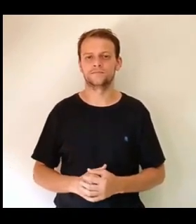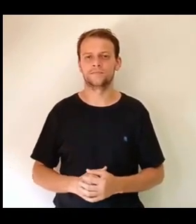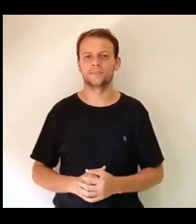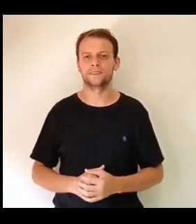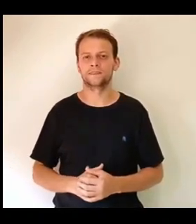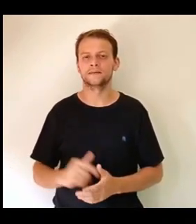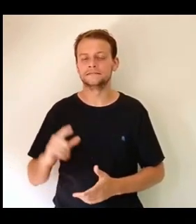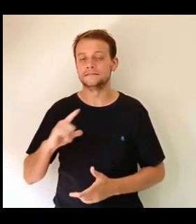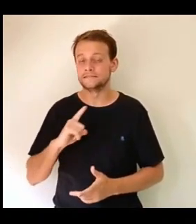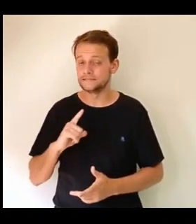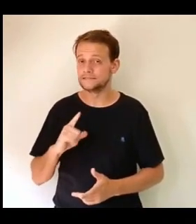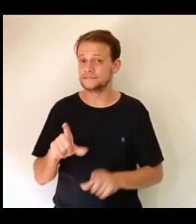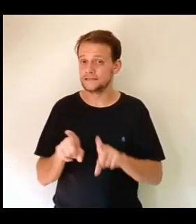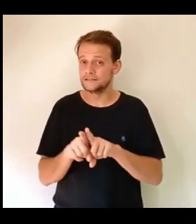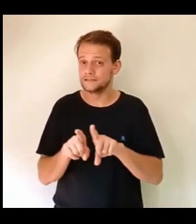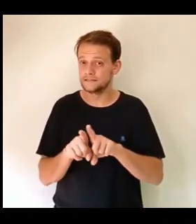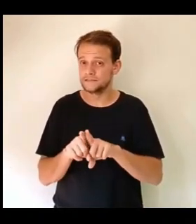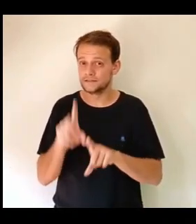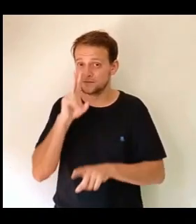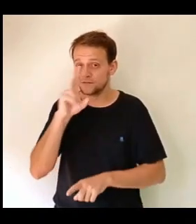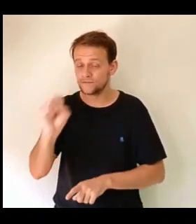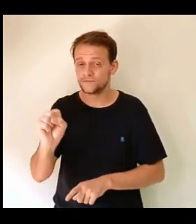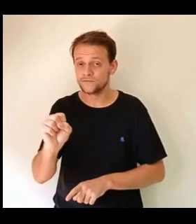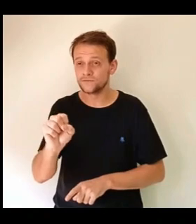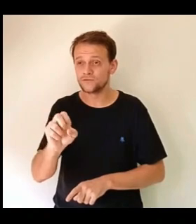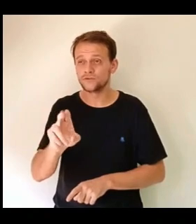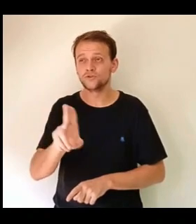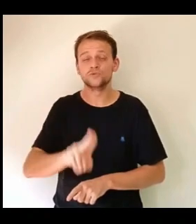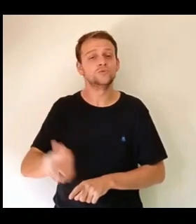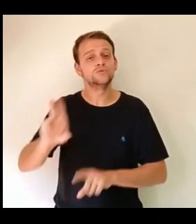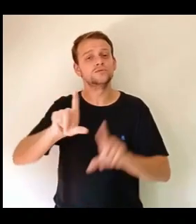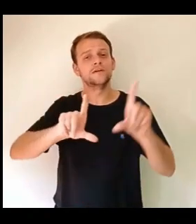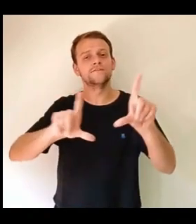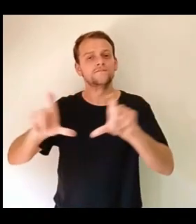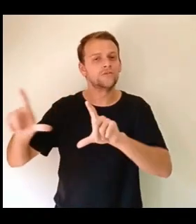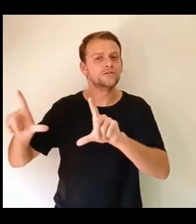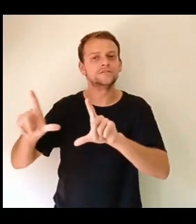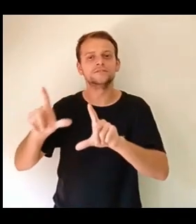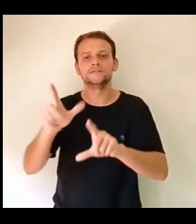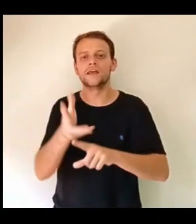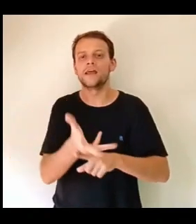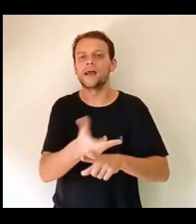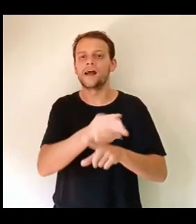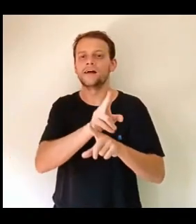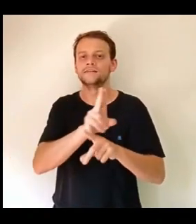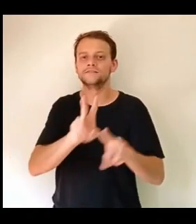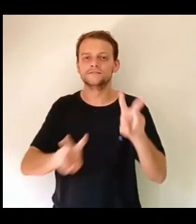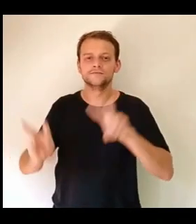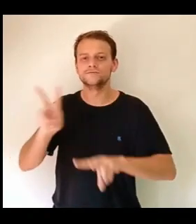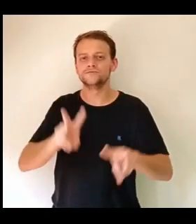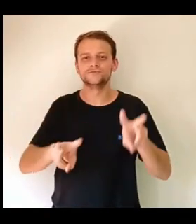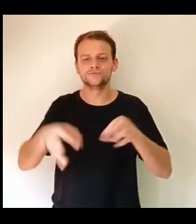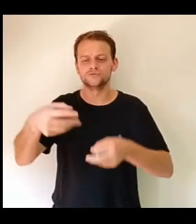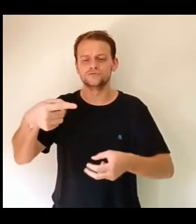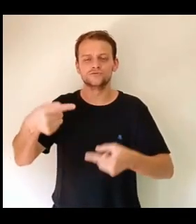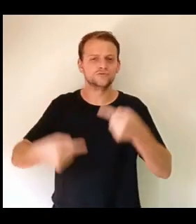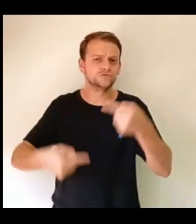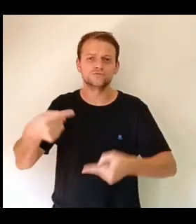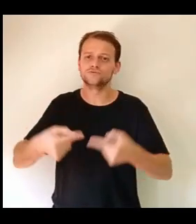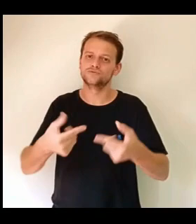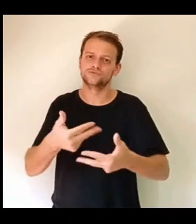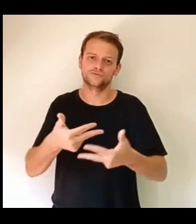pessoal e que dou aula, e tem bastante. Usa fotografia, né, e artes